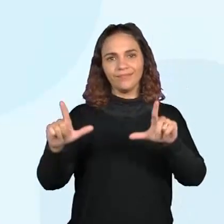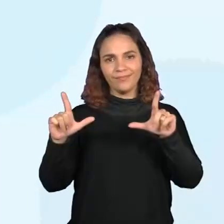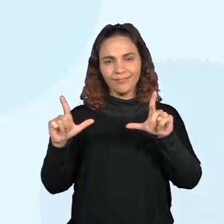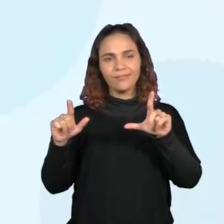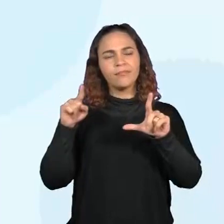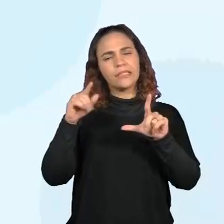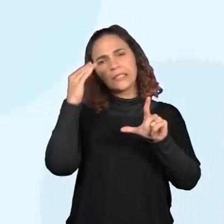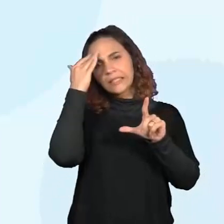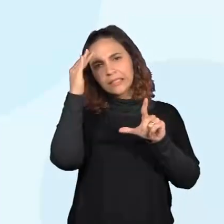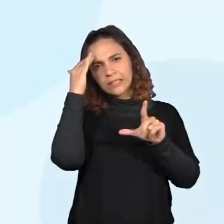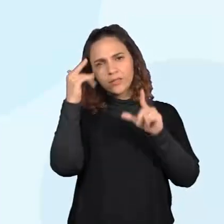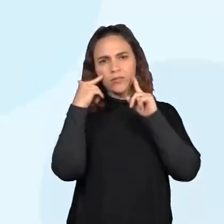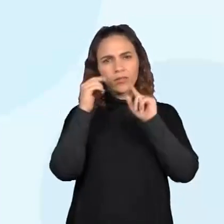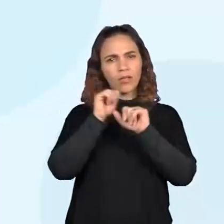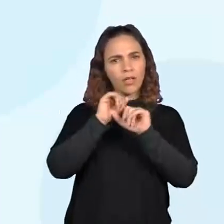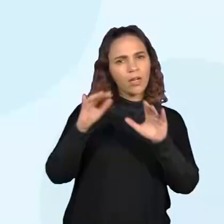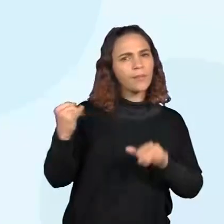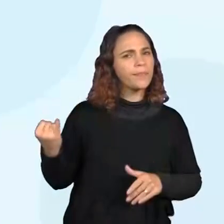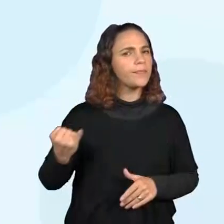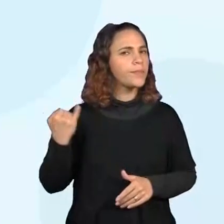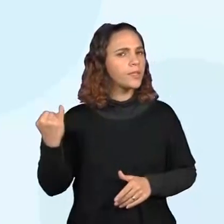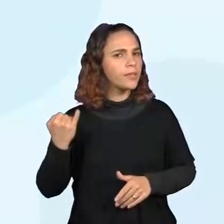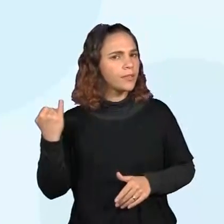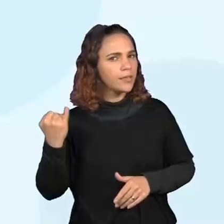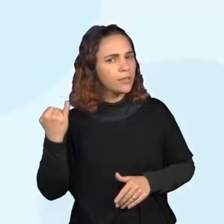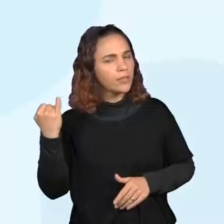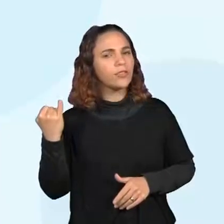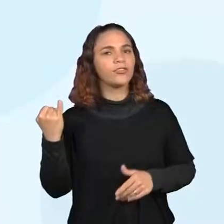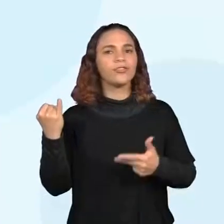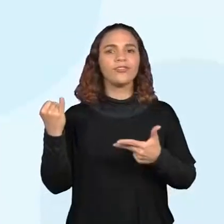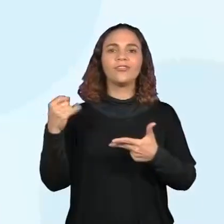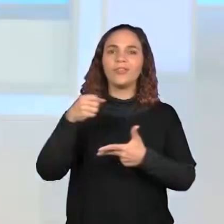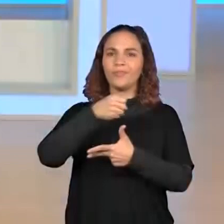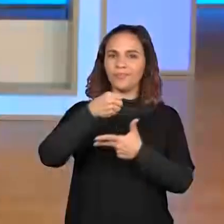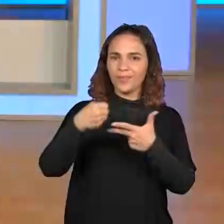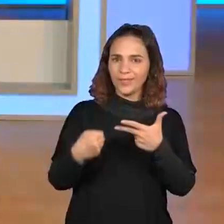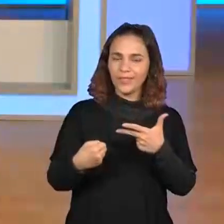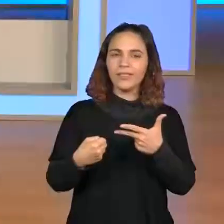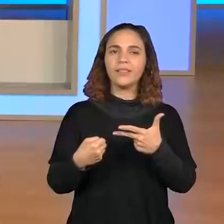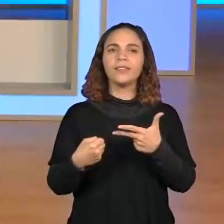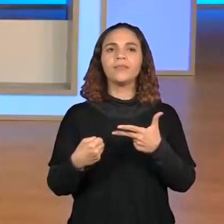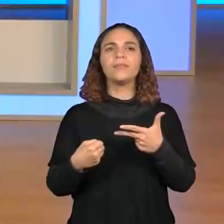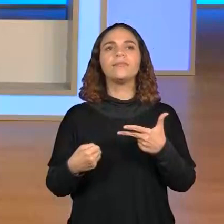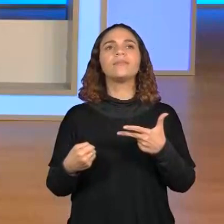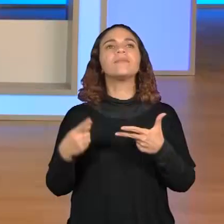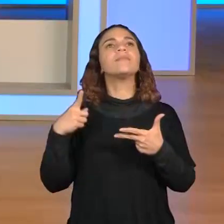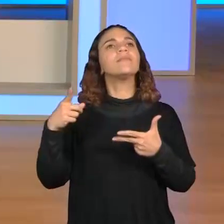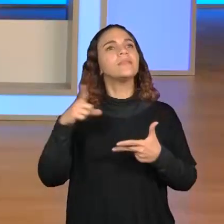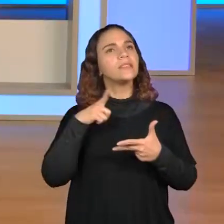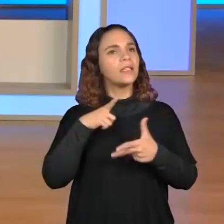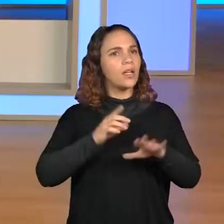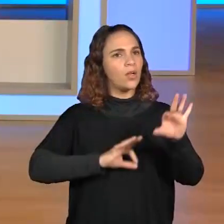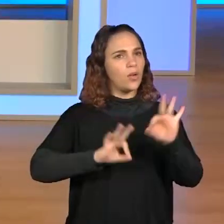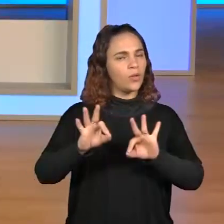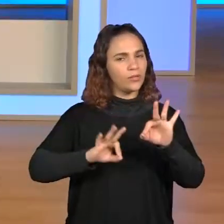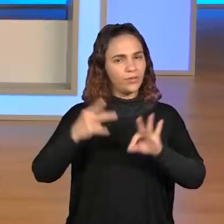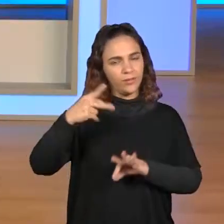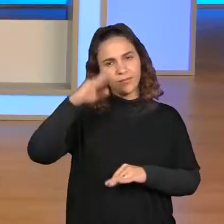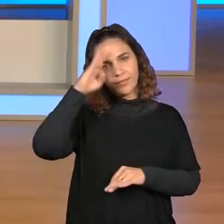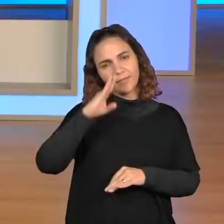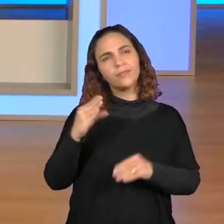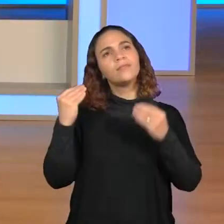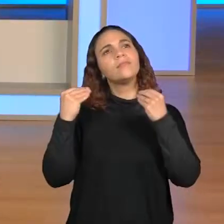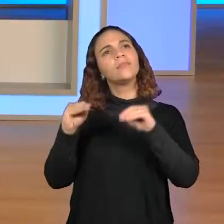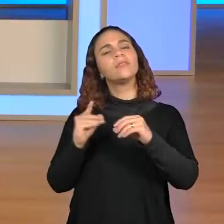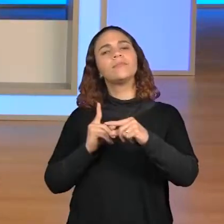percebeu e entendeu o quanto que é importante aí os poderes, e esses poderes aí fazem parte da organização do país,